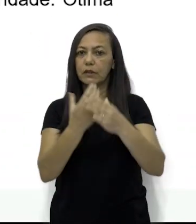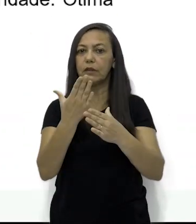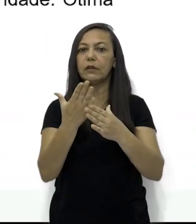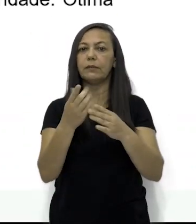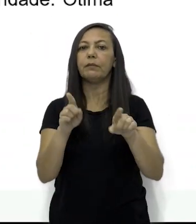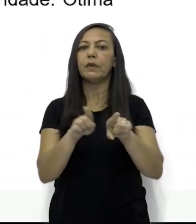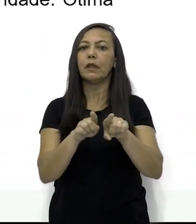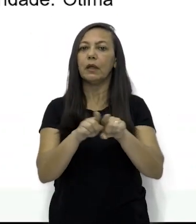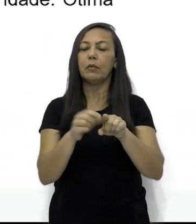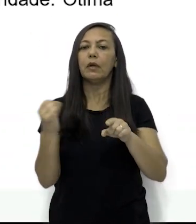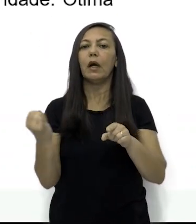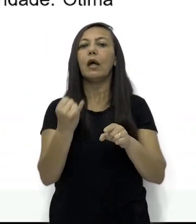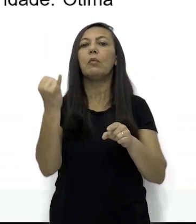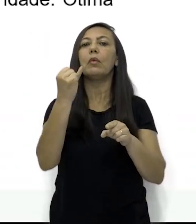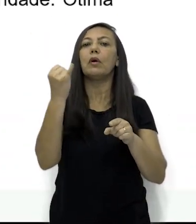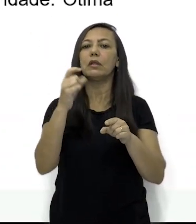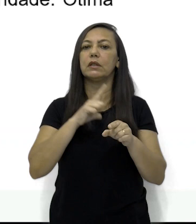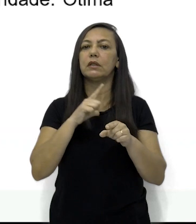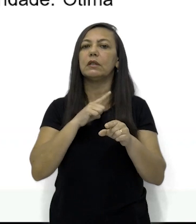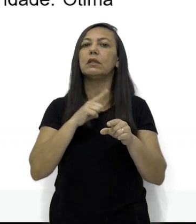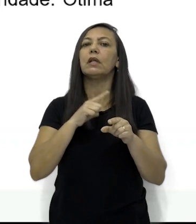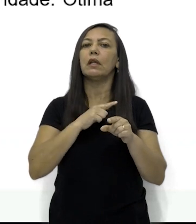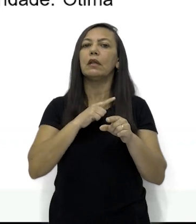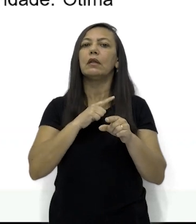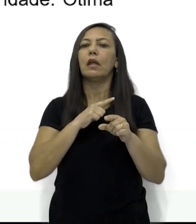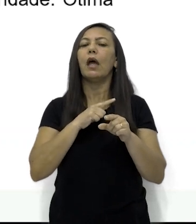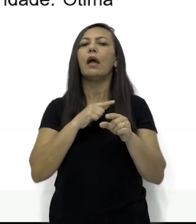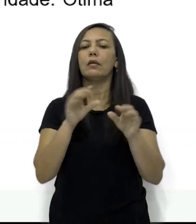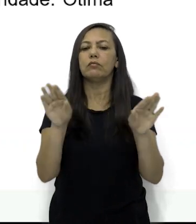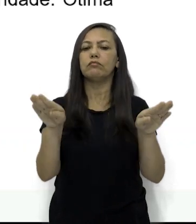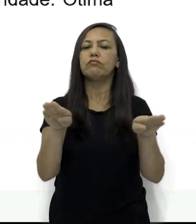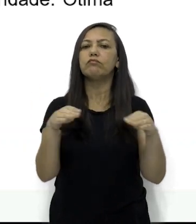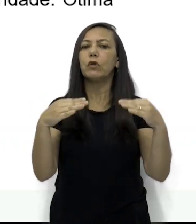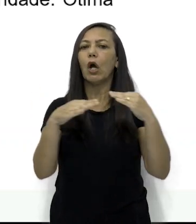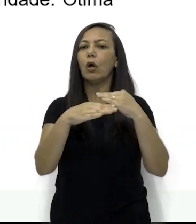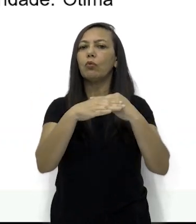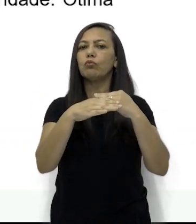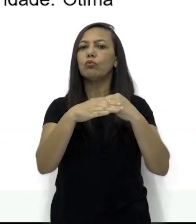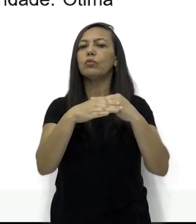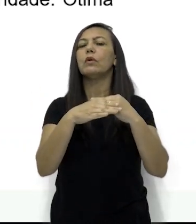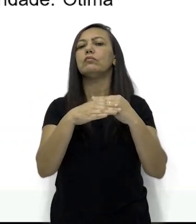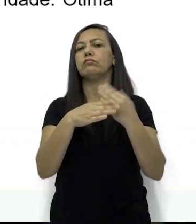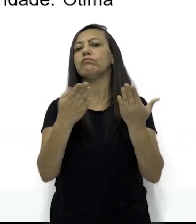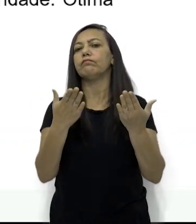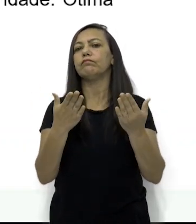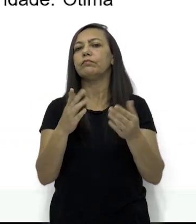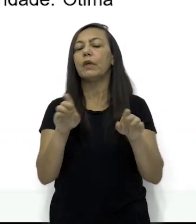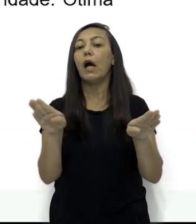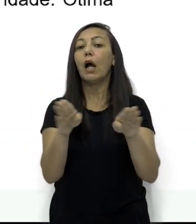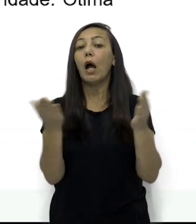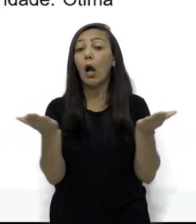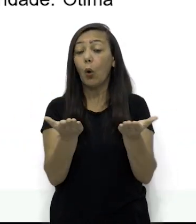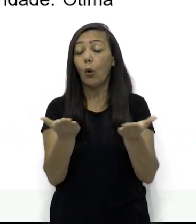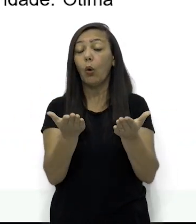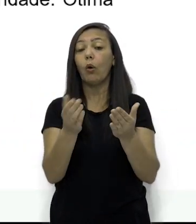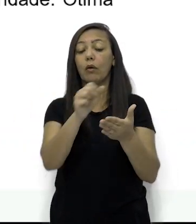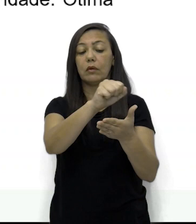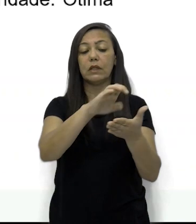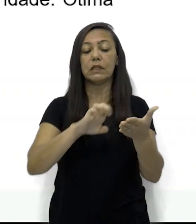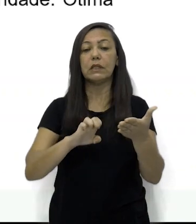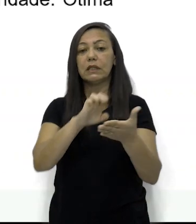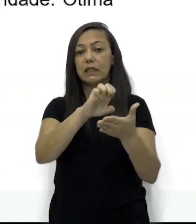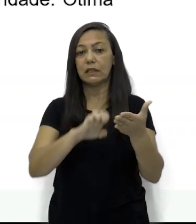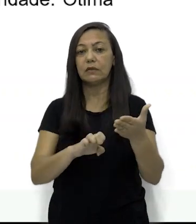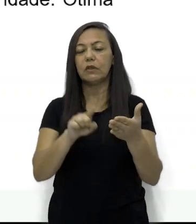Também a coesão e a coerência no texto de vocês. Agora vamos para o segundo exercício. Agora que você conhece